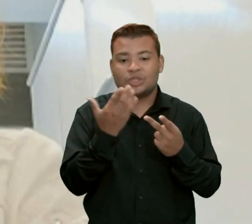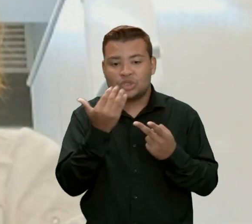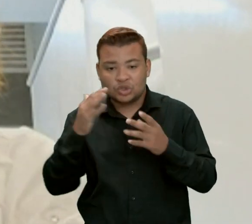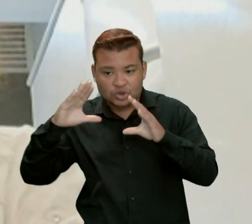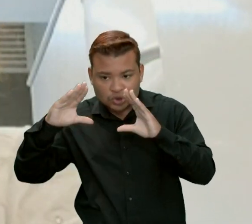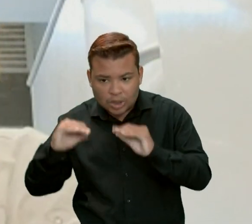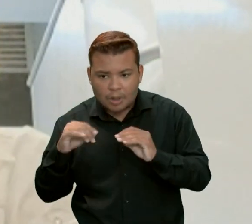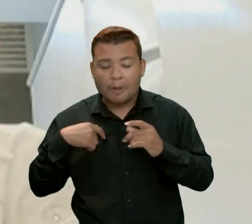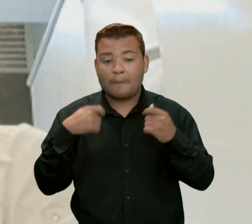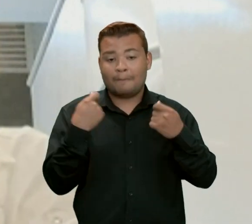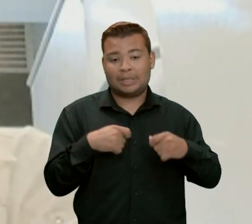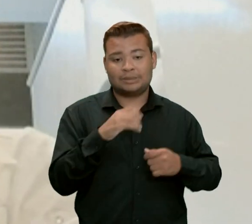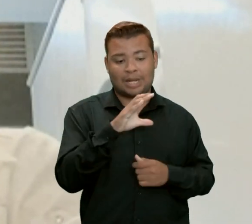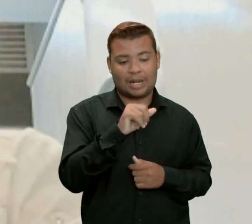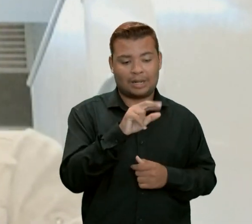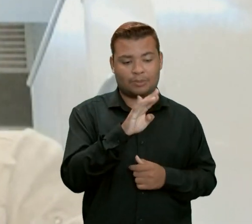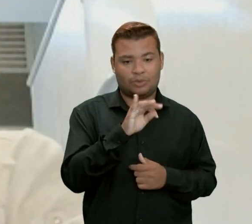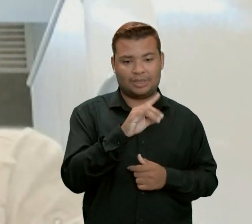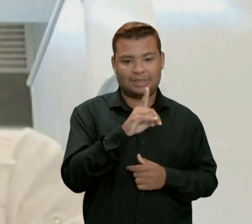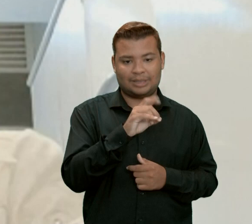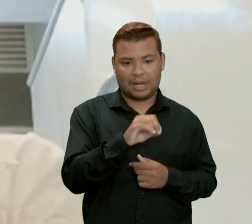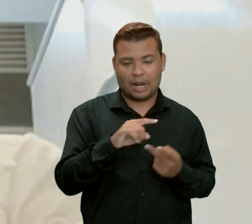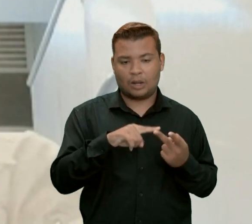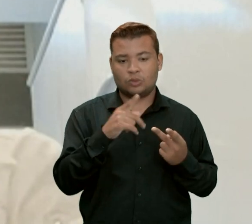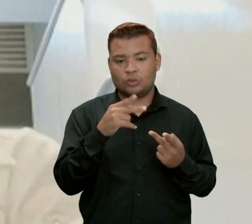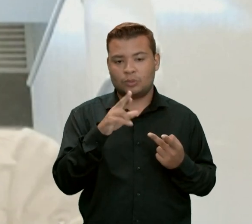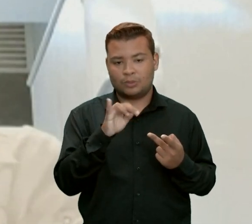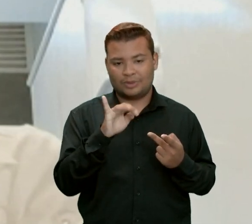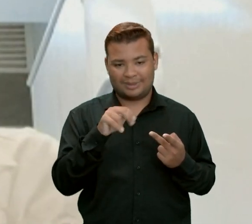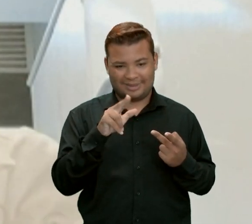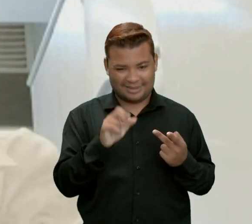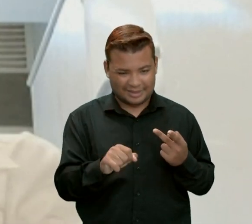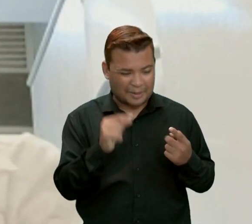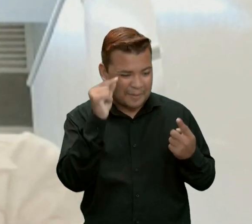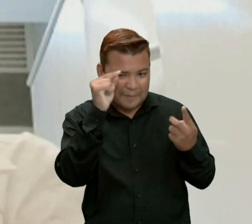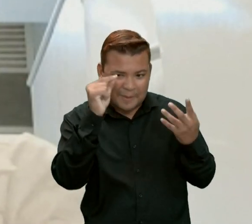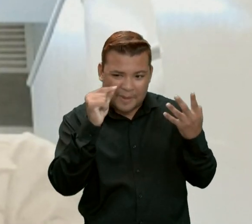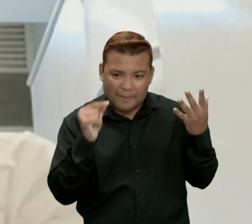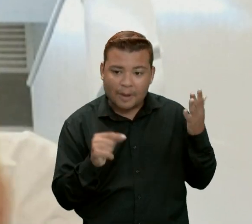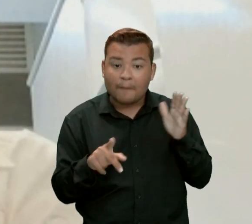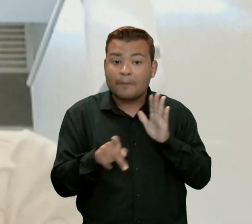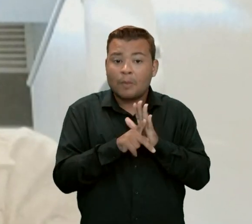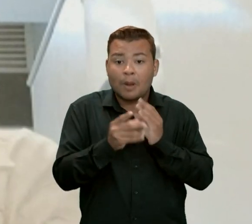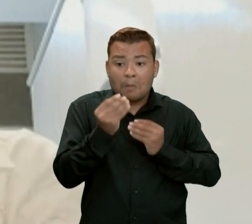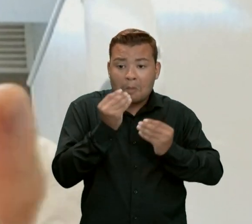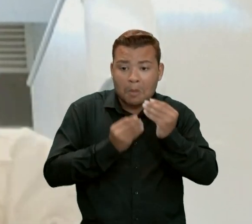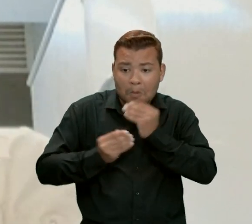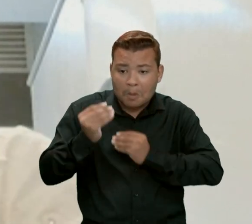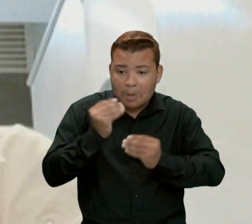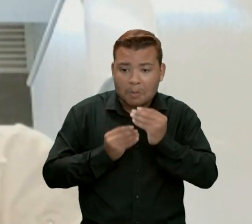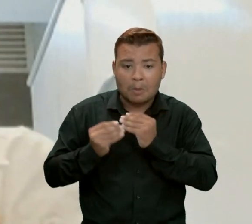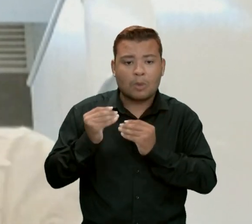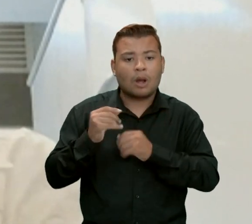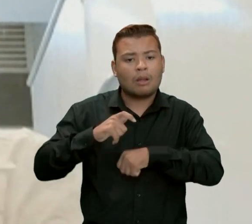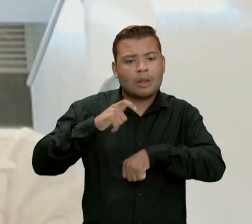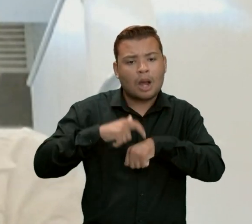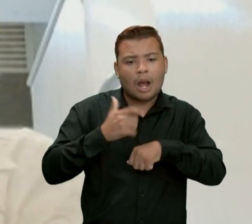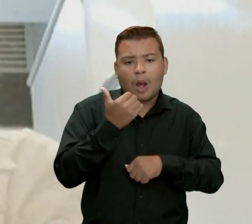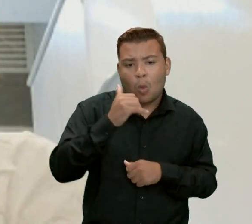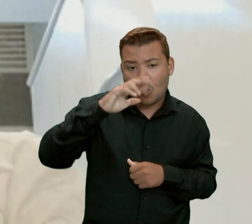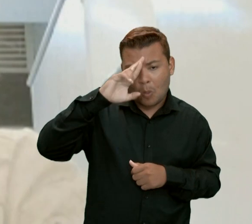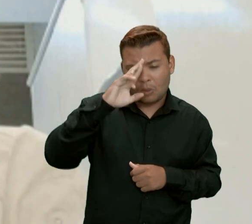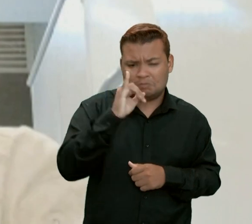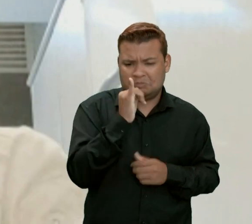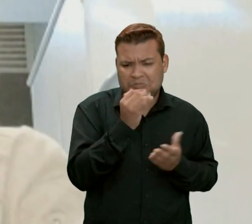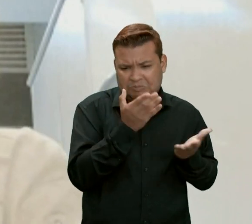de carboidrato, proteína, toda aquela composição necessária para uma dieta, né, da hora do almoço, por